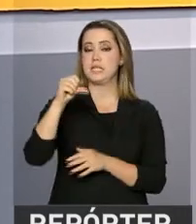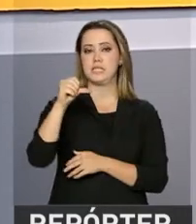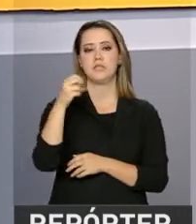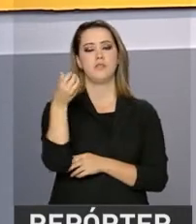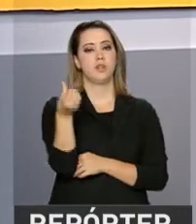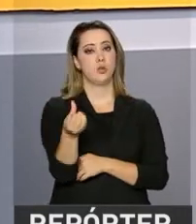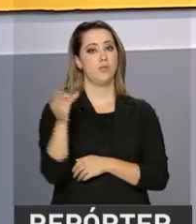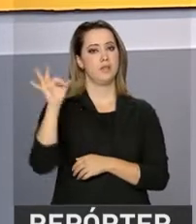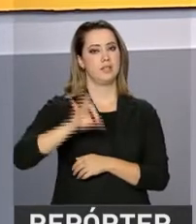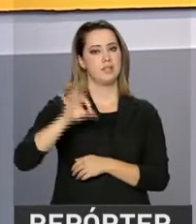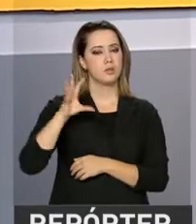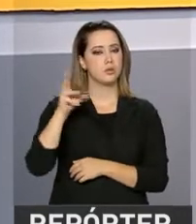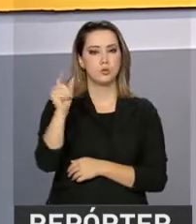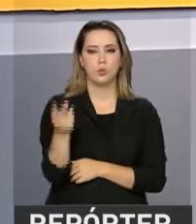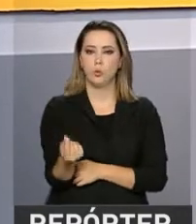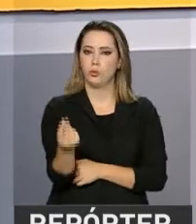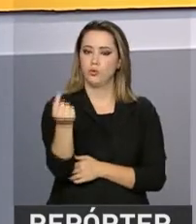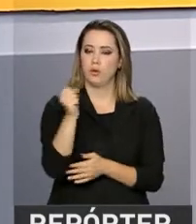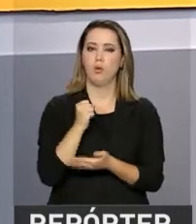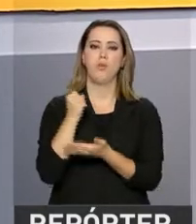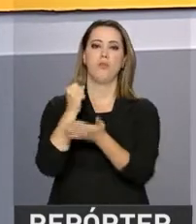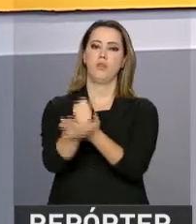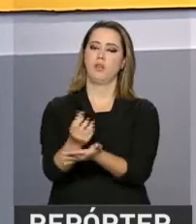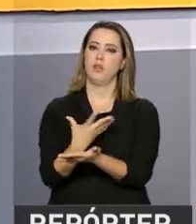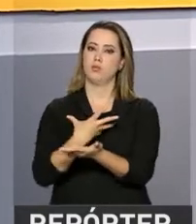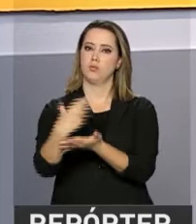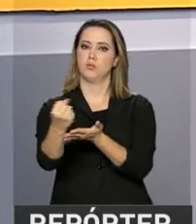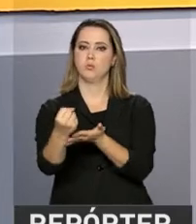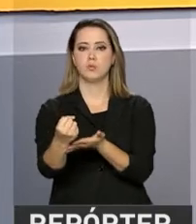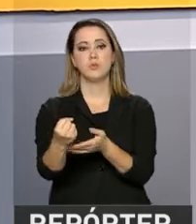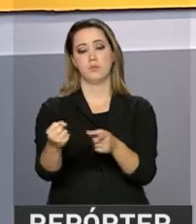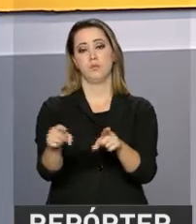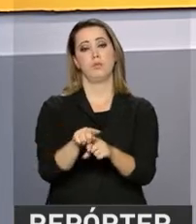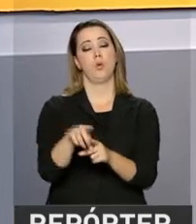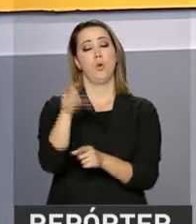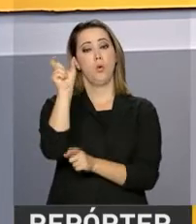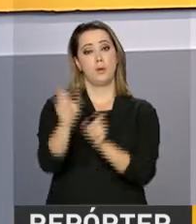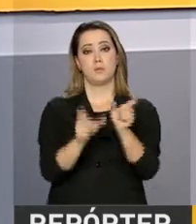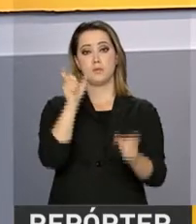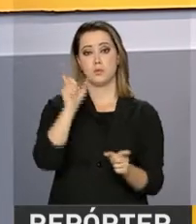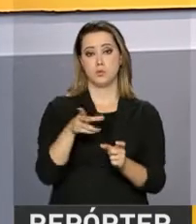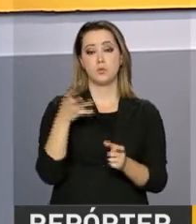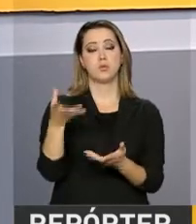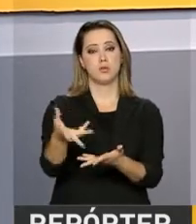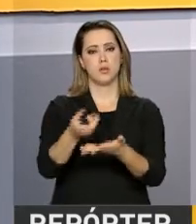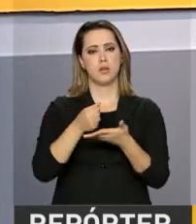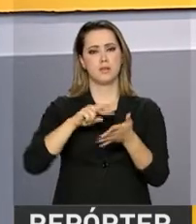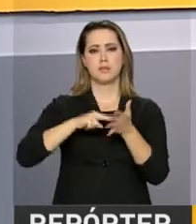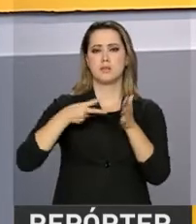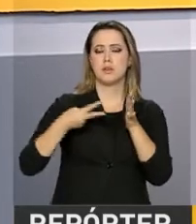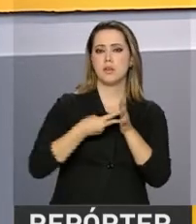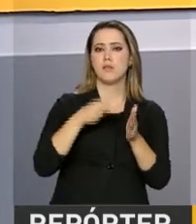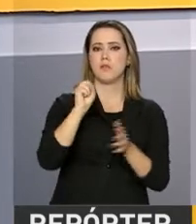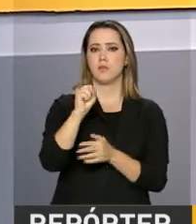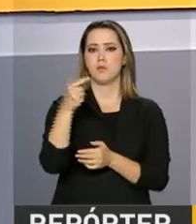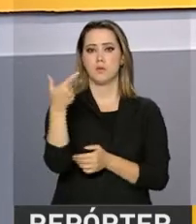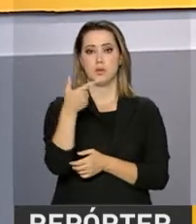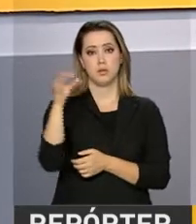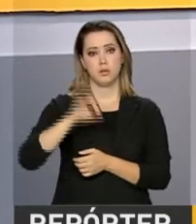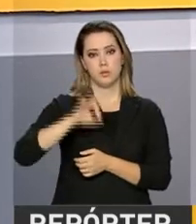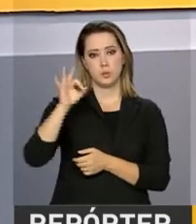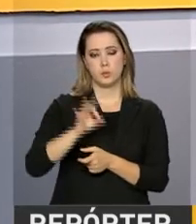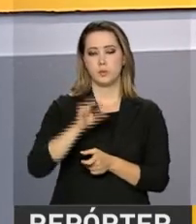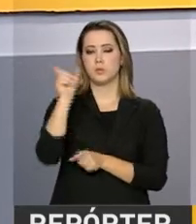do total disponível para saque o número de trabalhadores que receberão os recursos representa 82% dos